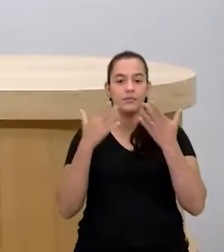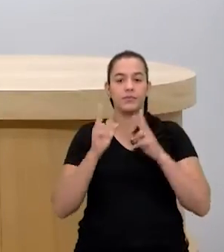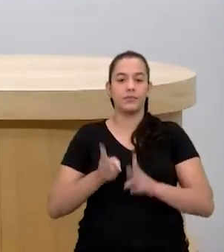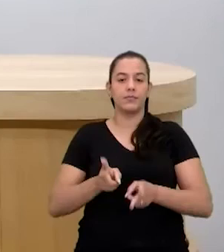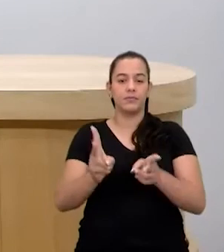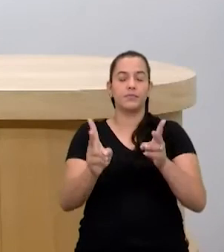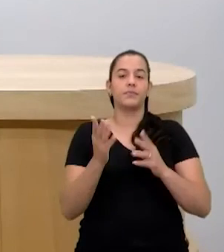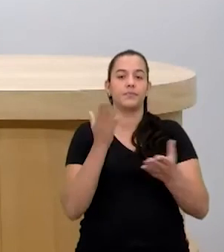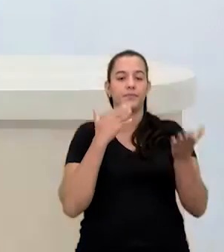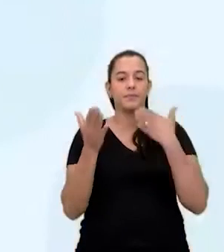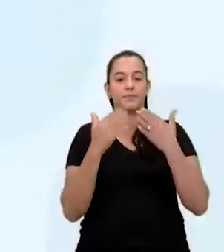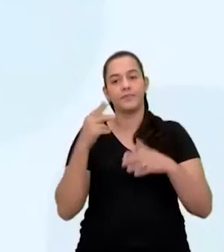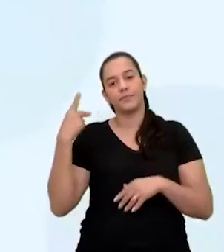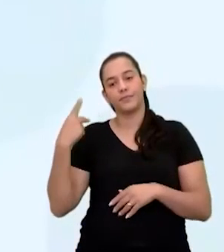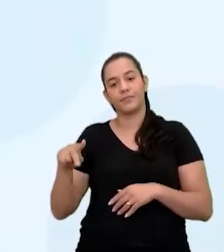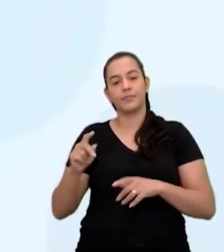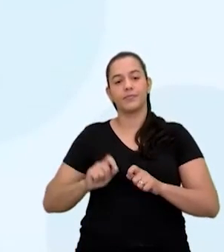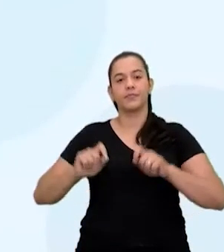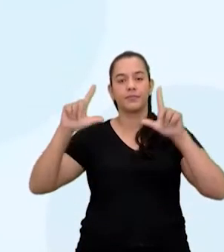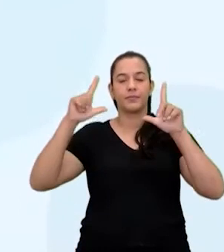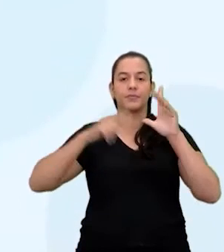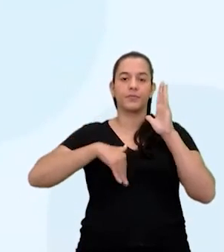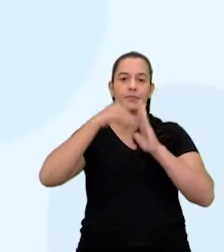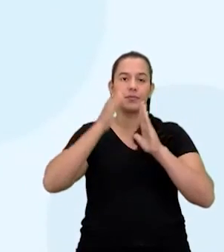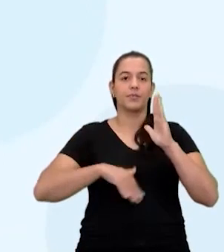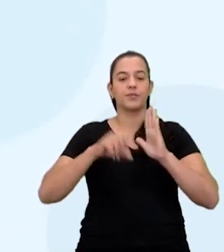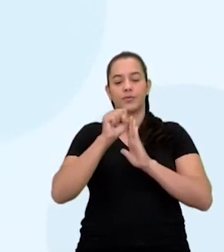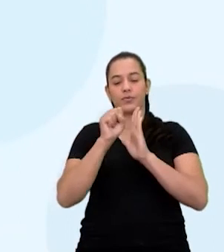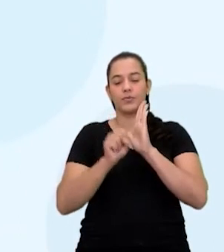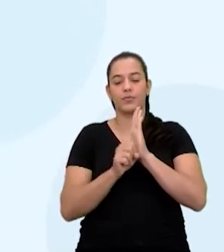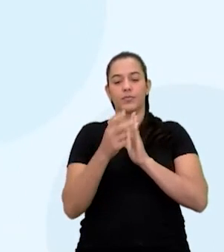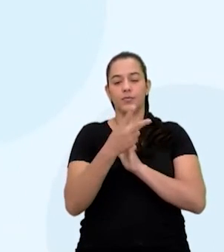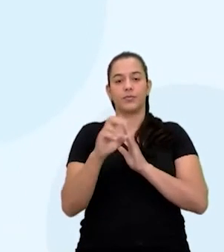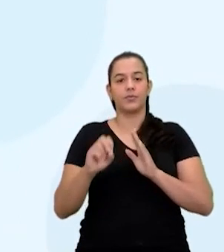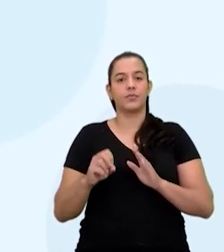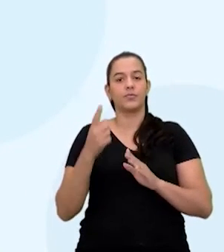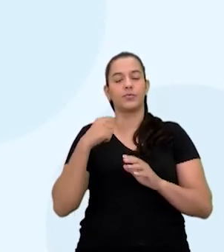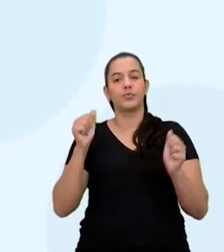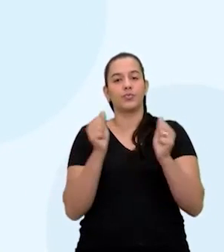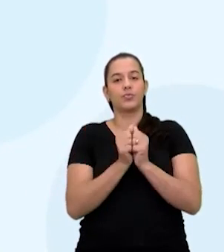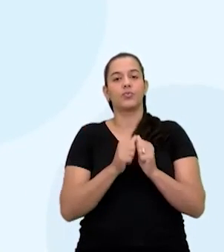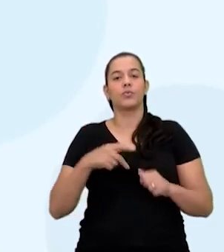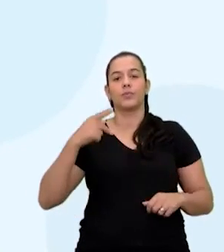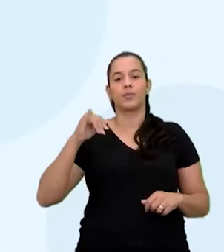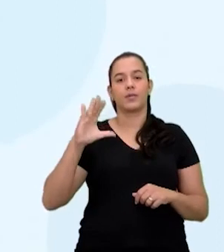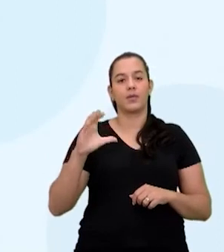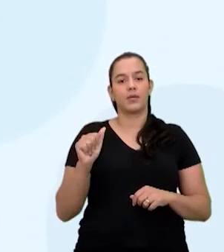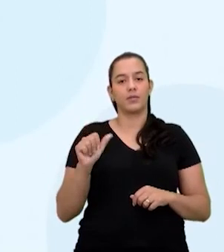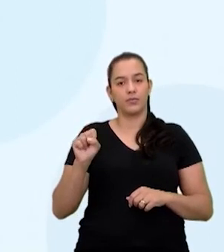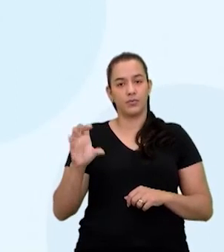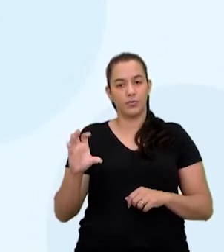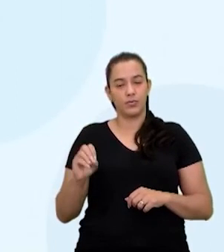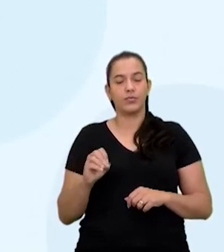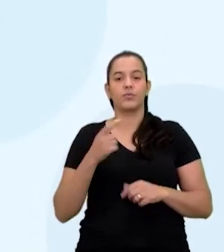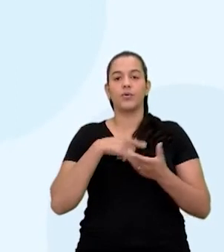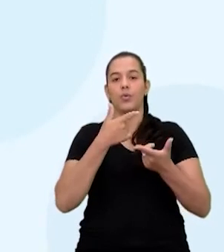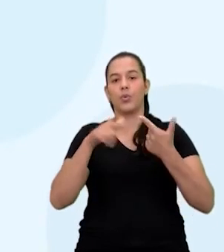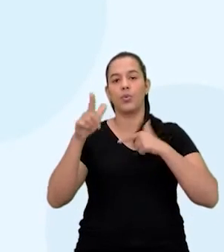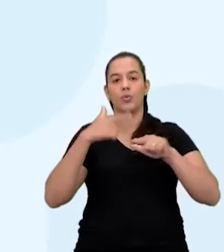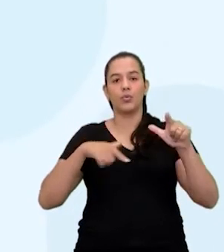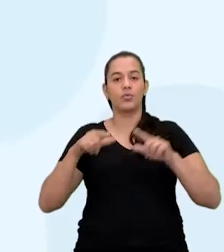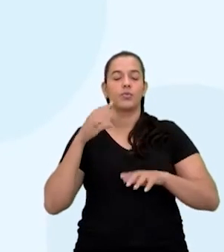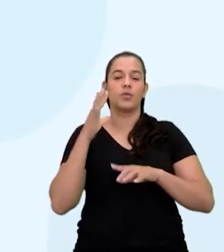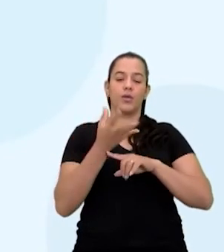nosso papo sobre esse grande pintor do século XX, junto com Picasso, junto com Marcel Duchamp, que revolucionou